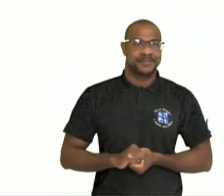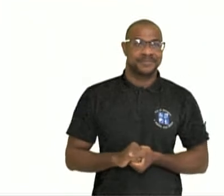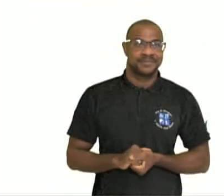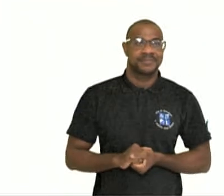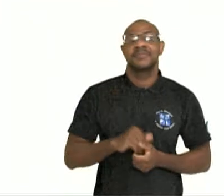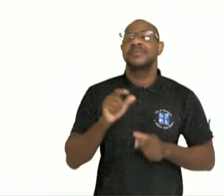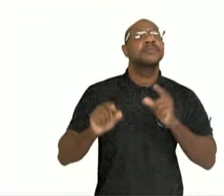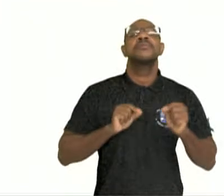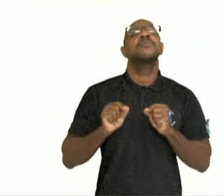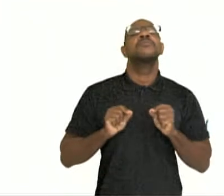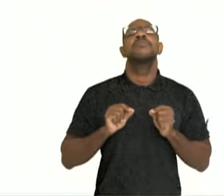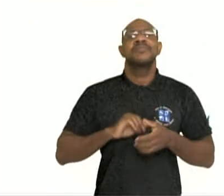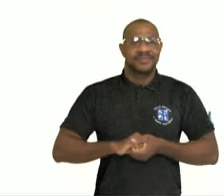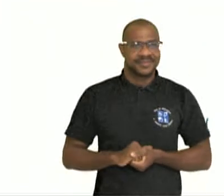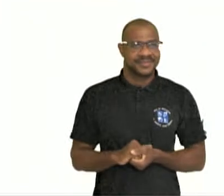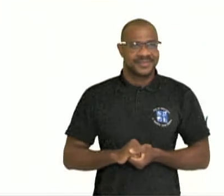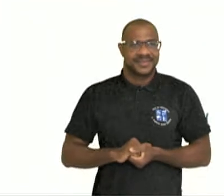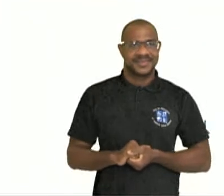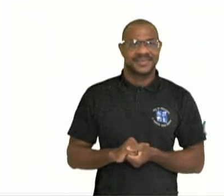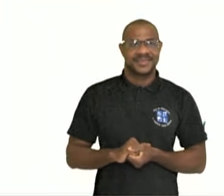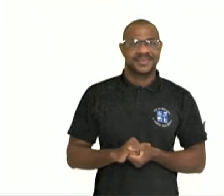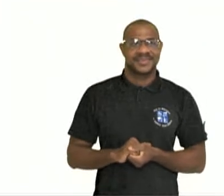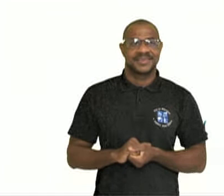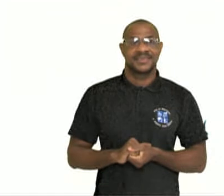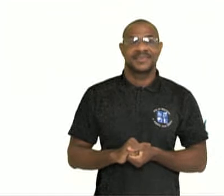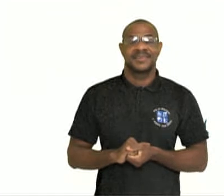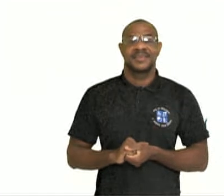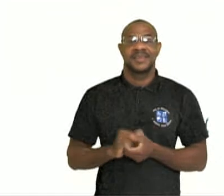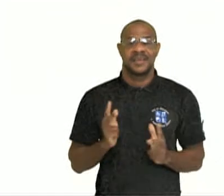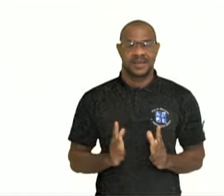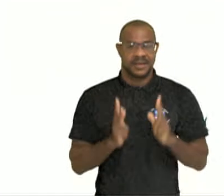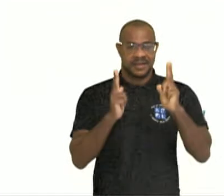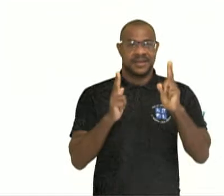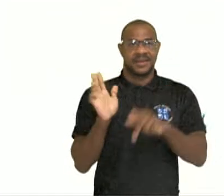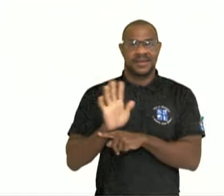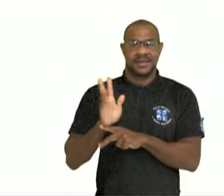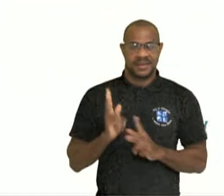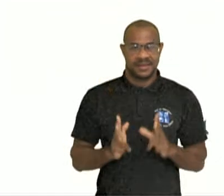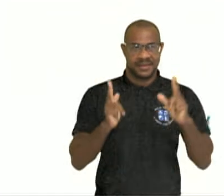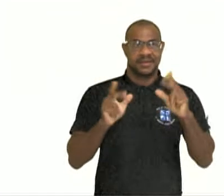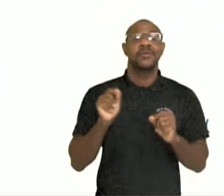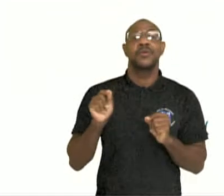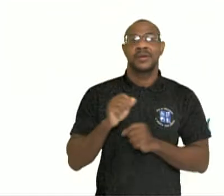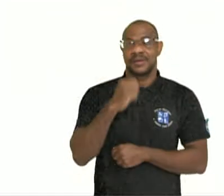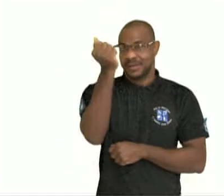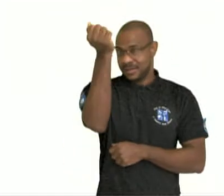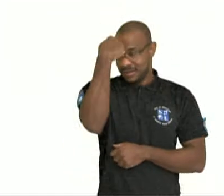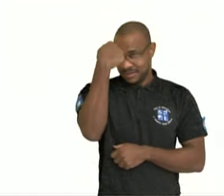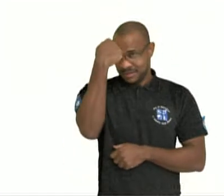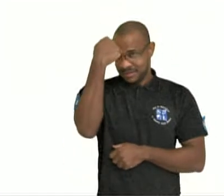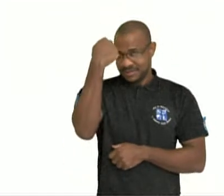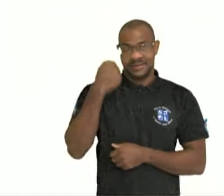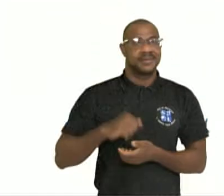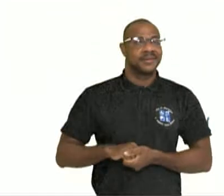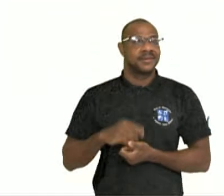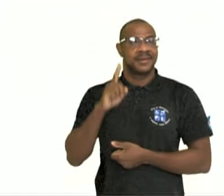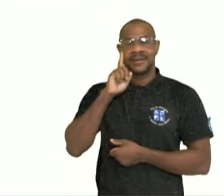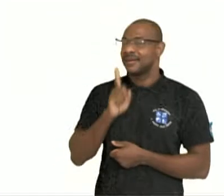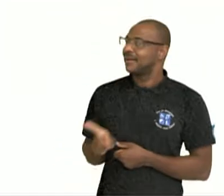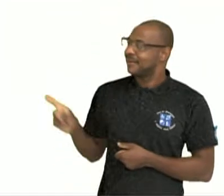De quem estamos falando então? Do seriado da série El Chavo del Ocho, ou o Chaves do 8, ou